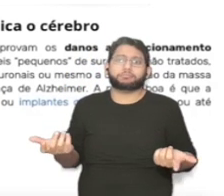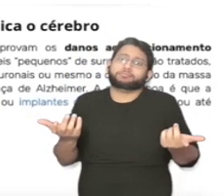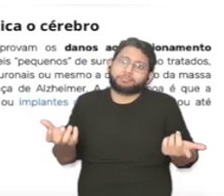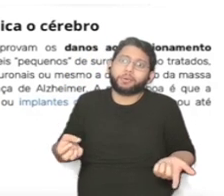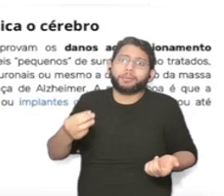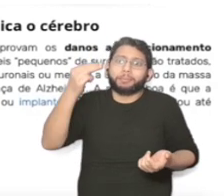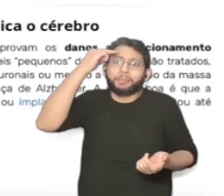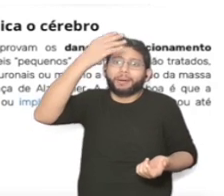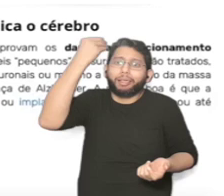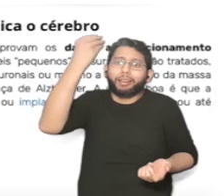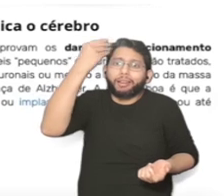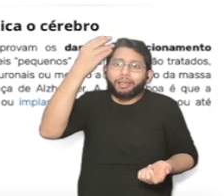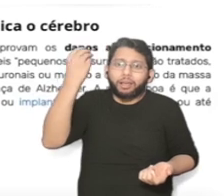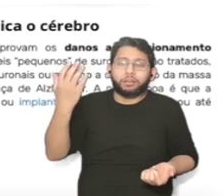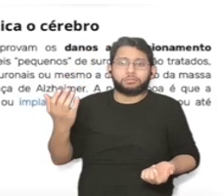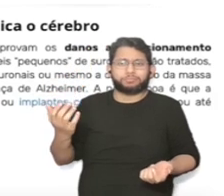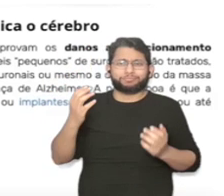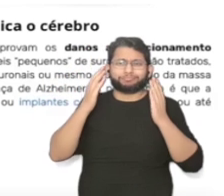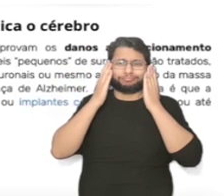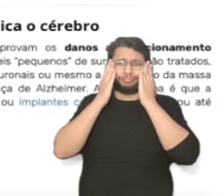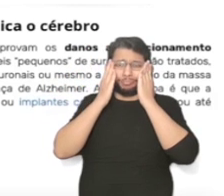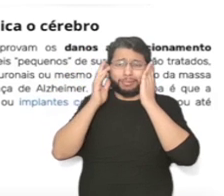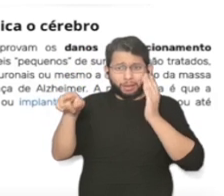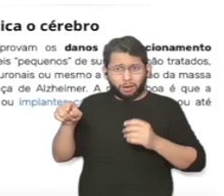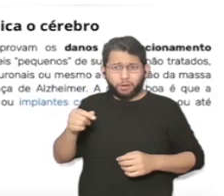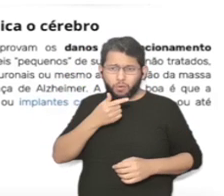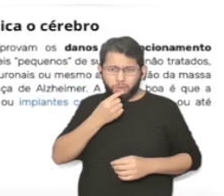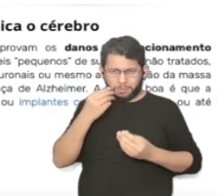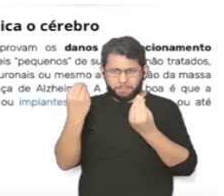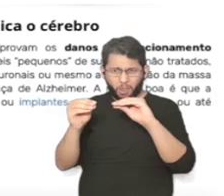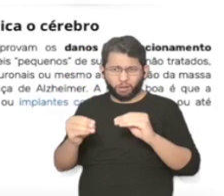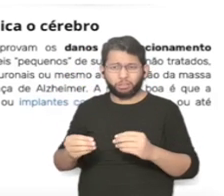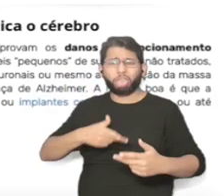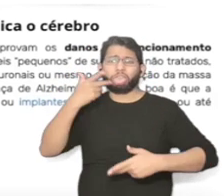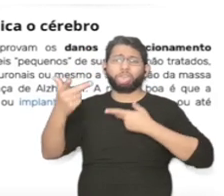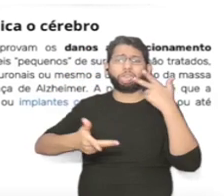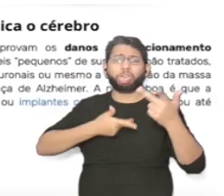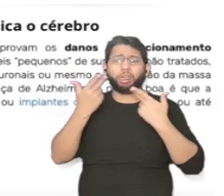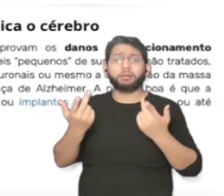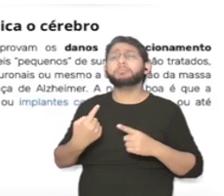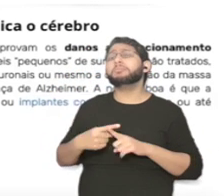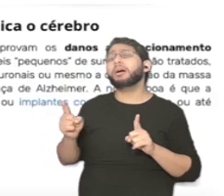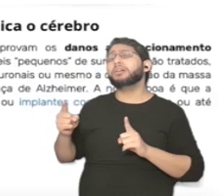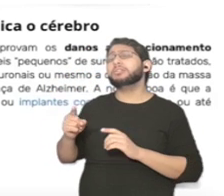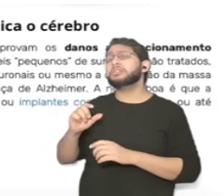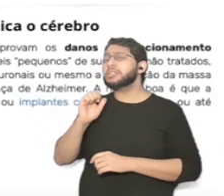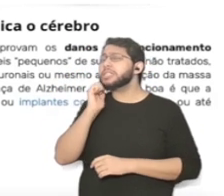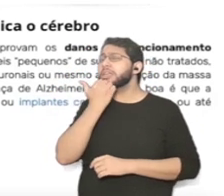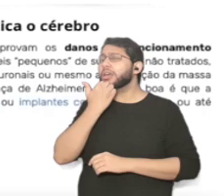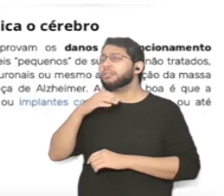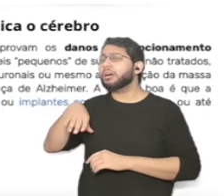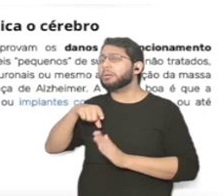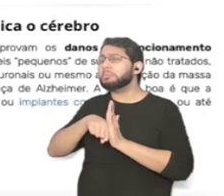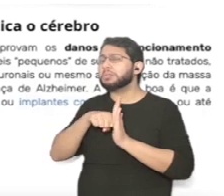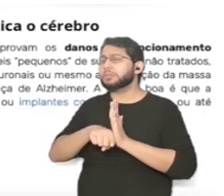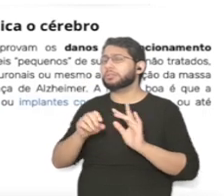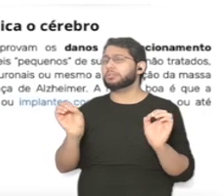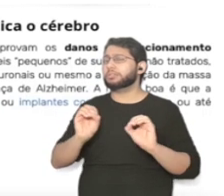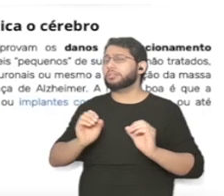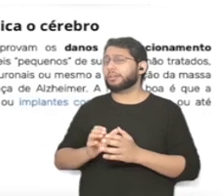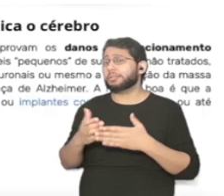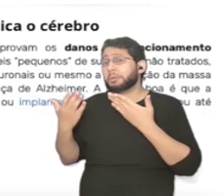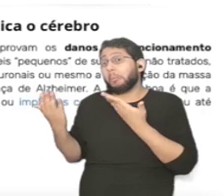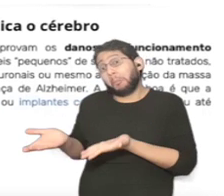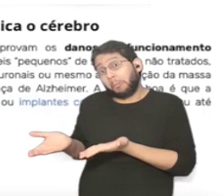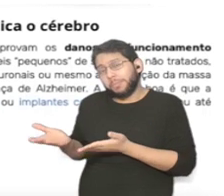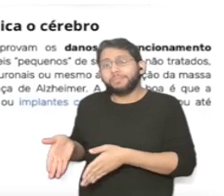inúmeros estudos, mas ele não cita nenhum estudo. E aí também, vendo o vídeo anterior que eu falei para vocês, que a gente tem surdos que